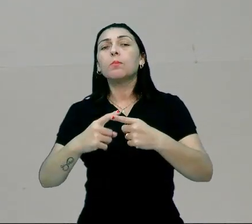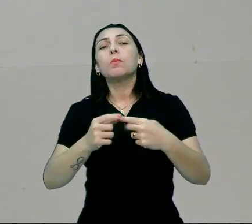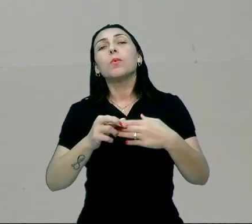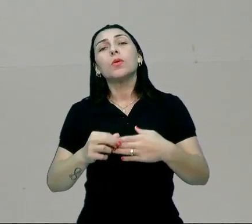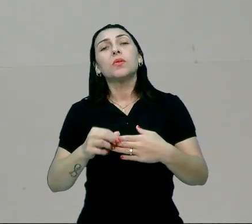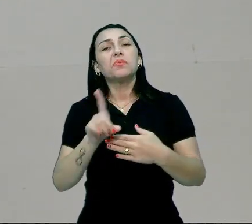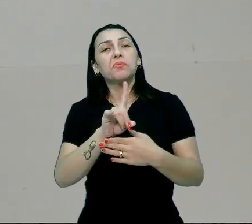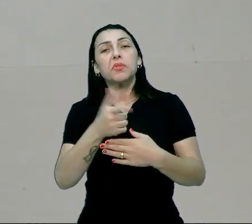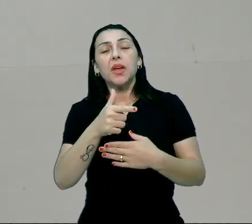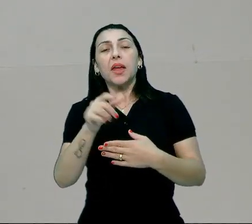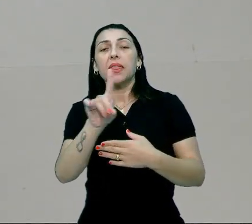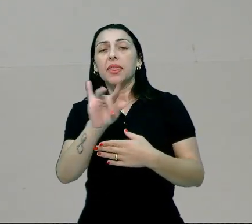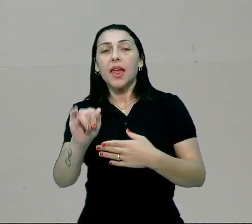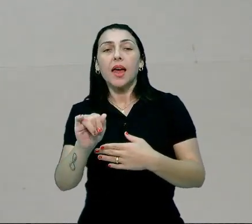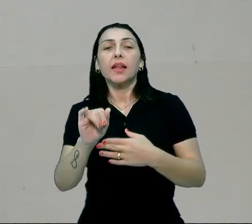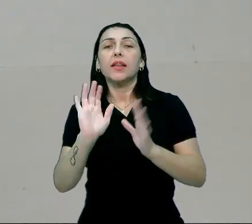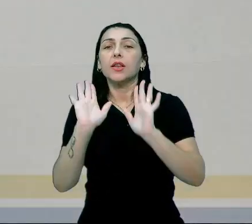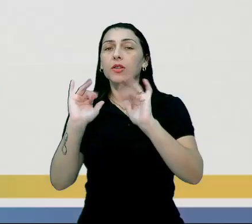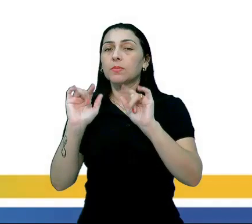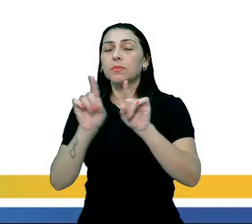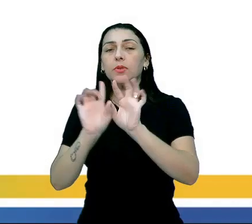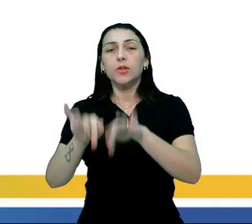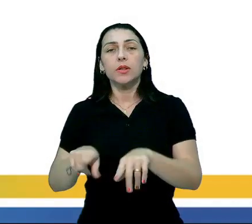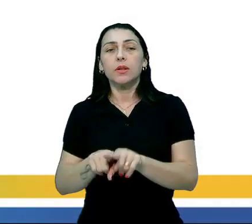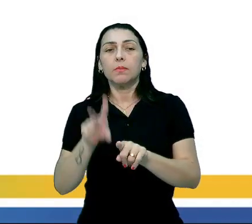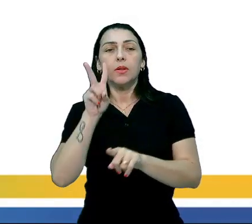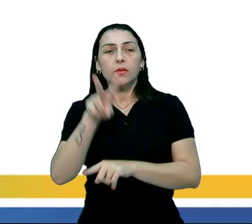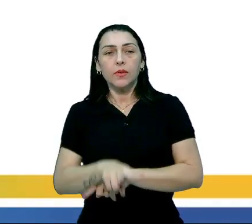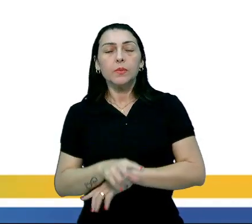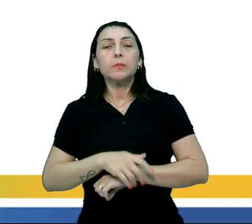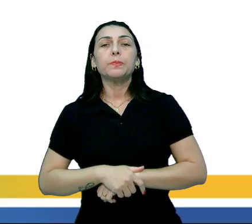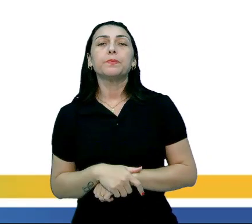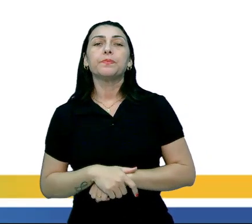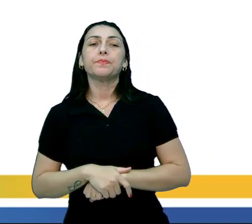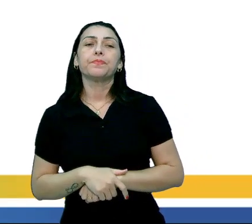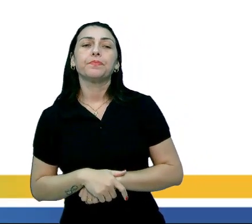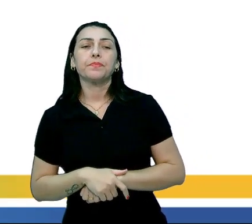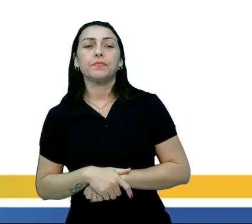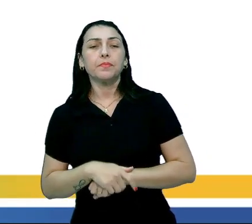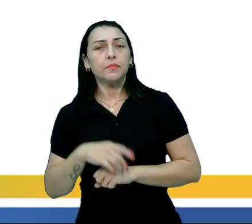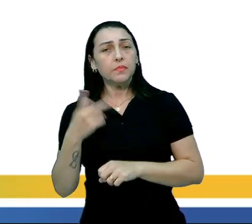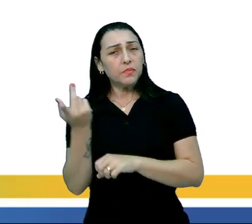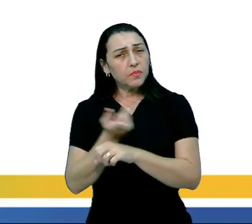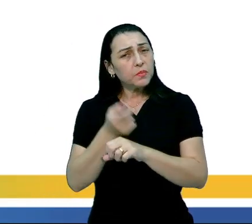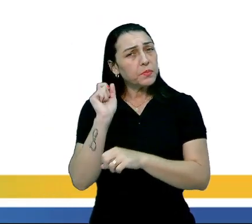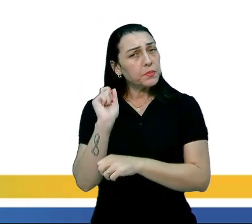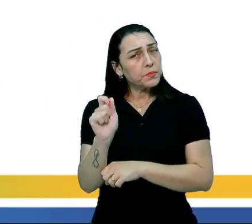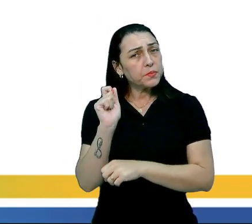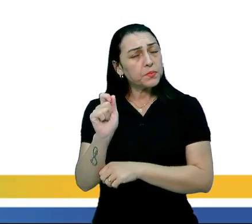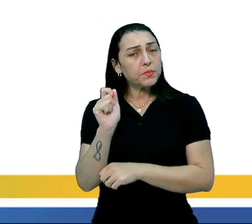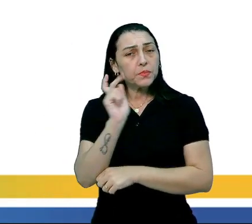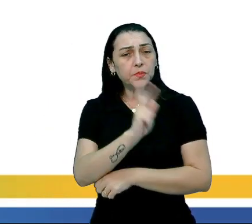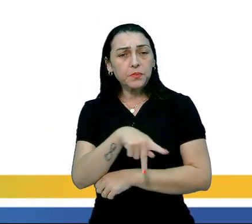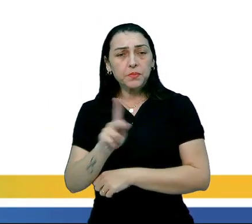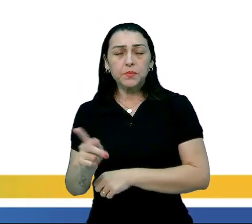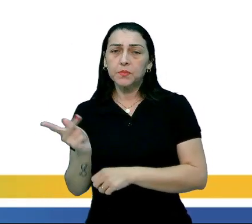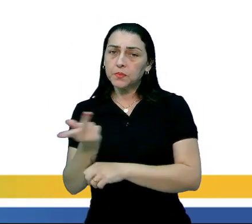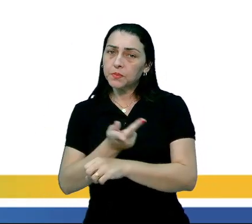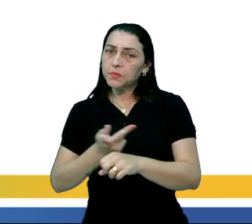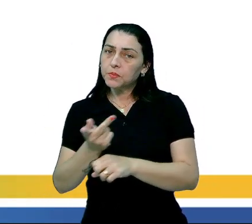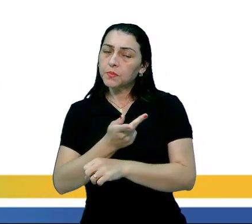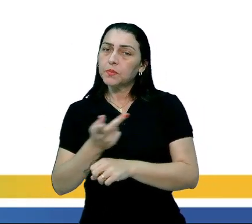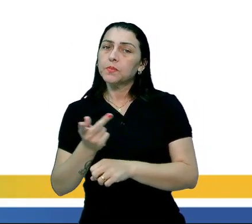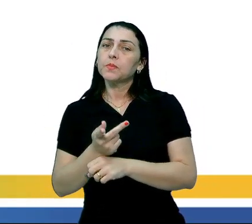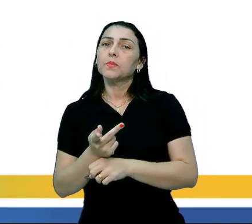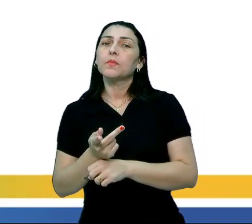vimos a data, a despedida, tá ok? Então, vamos lá. Eu estou procurando o que aqui, professora? Eu estou procurando